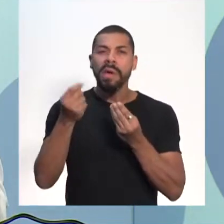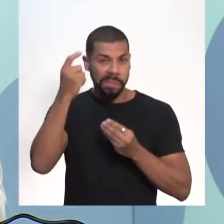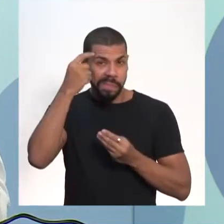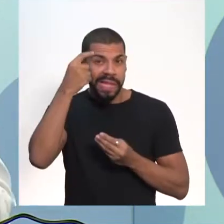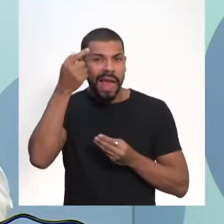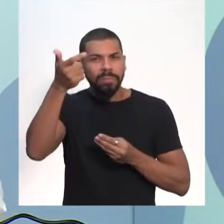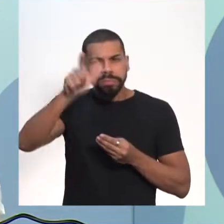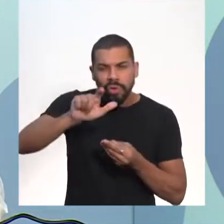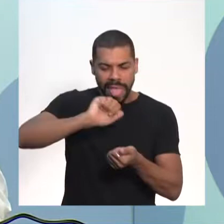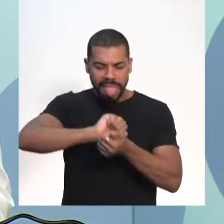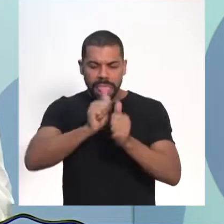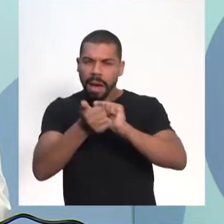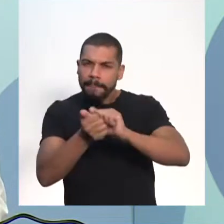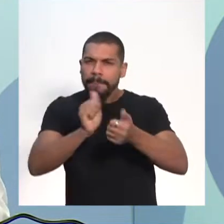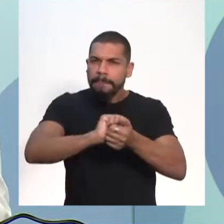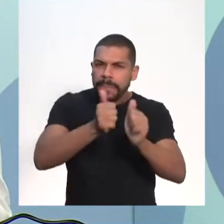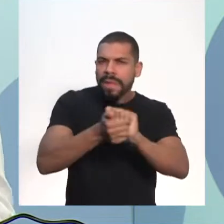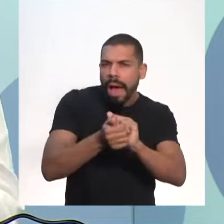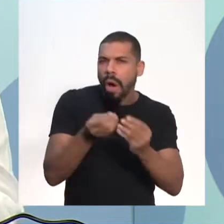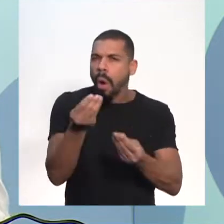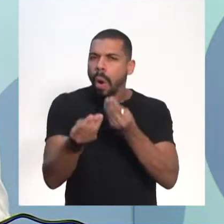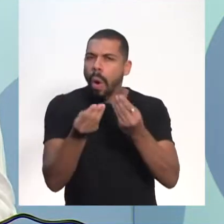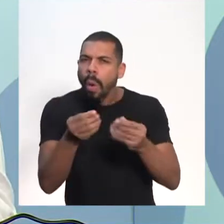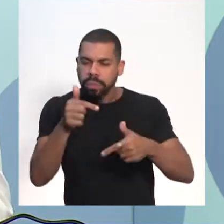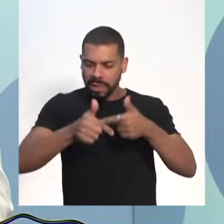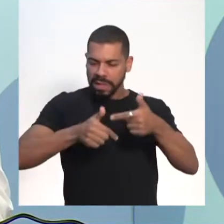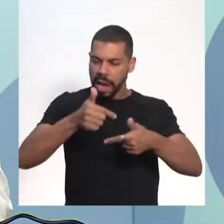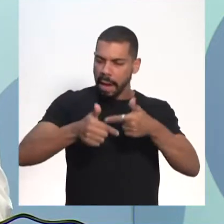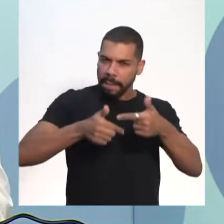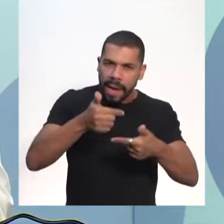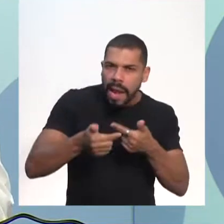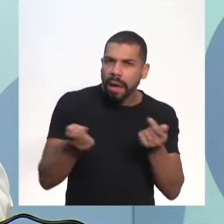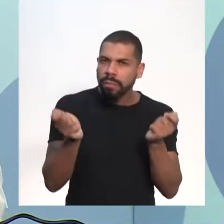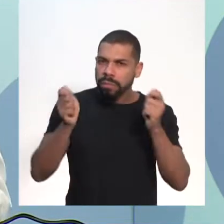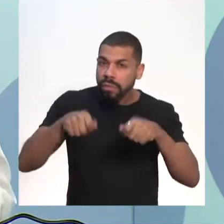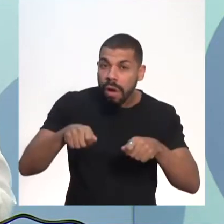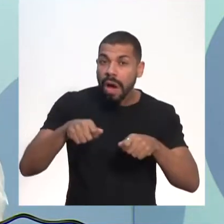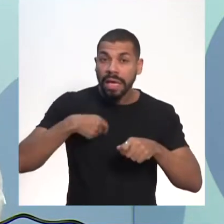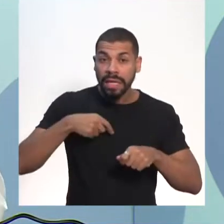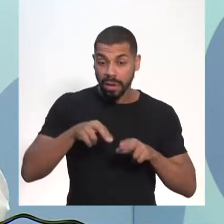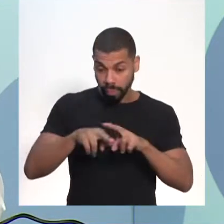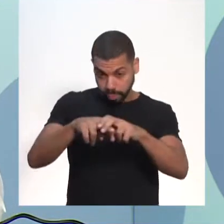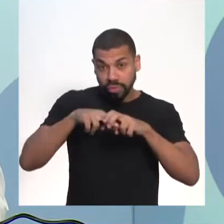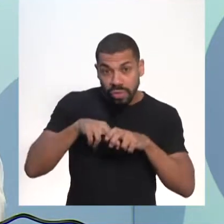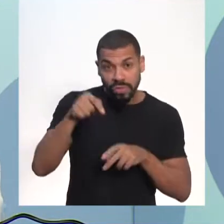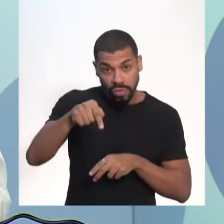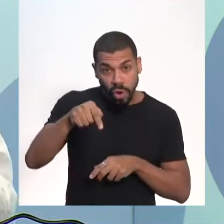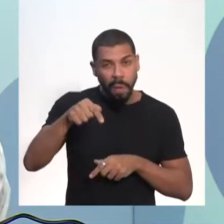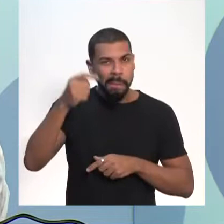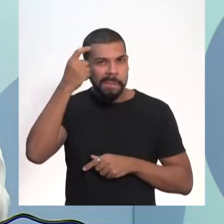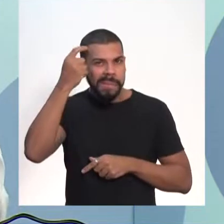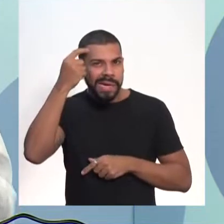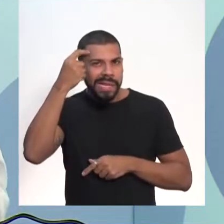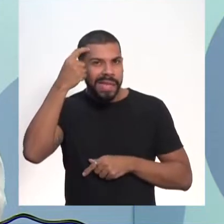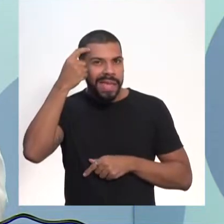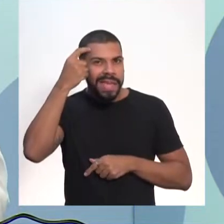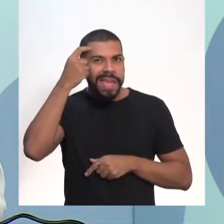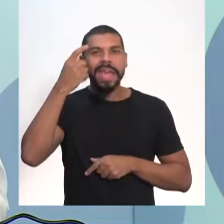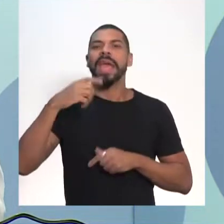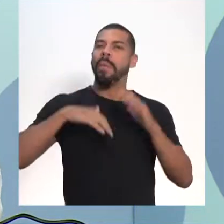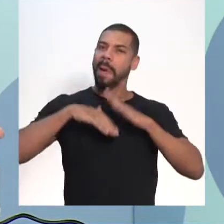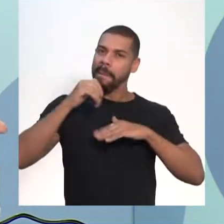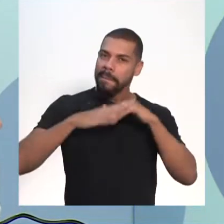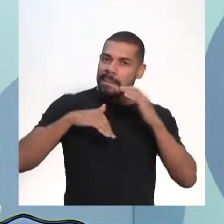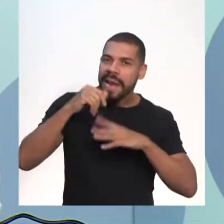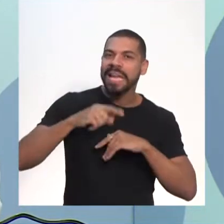esses conteúdos de modo que eles possam ser trabalhados remotamente. E é justamente por isso que nós pensamos em algumas habilidades, que eu vou